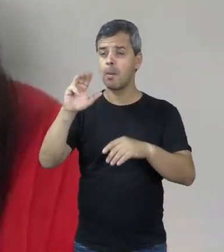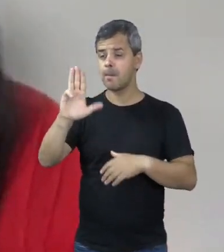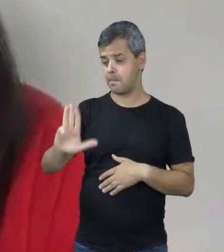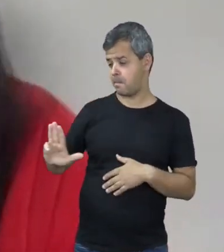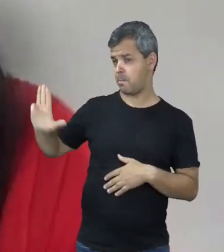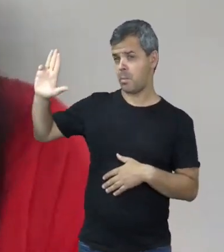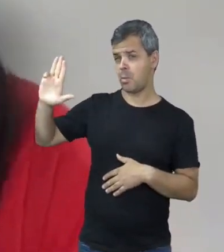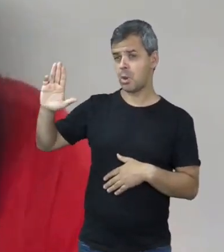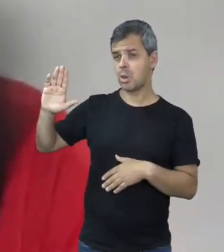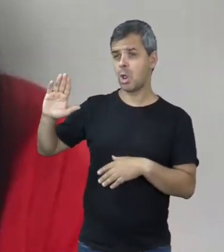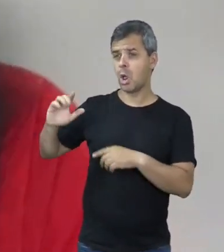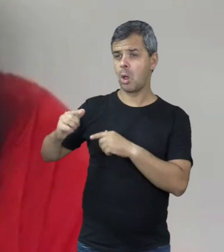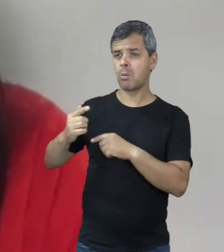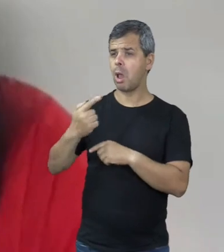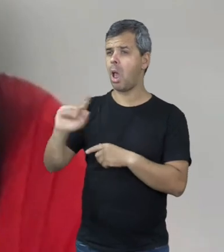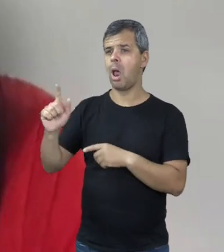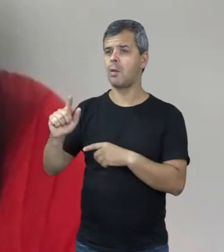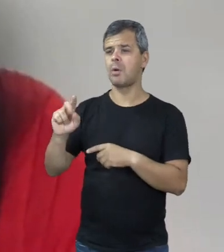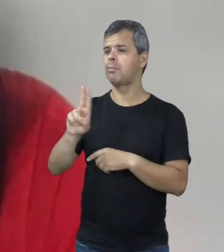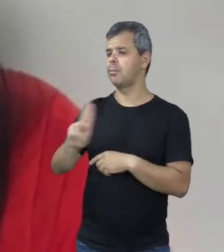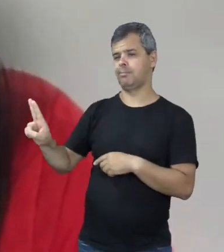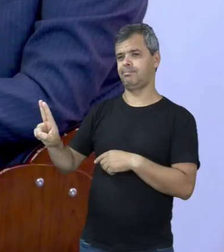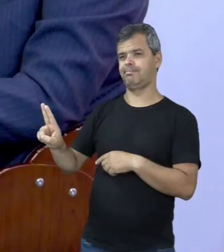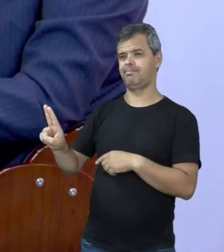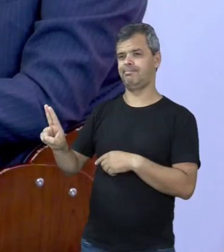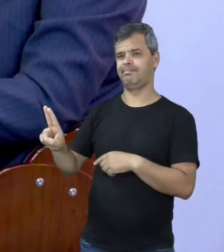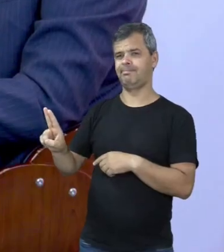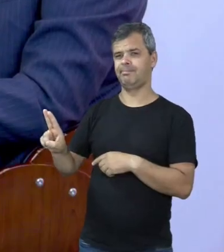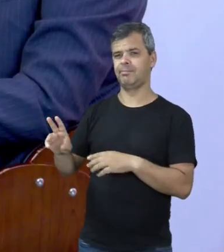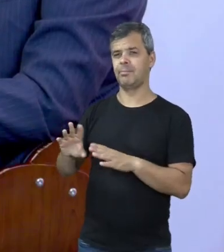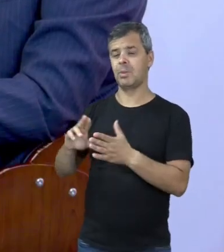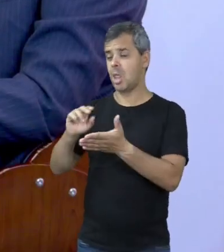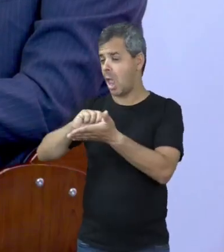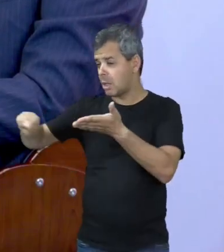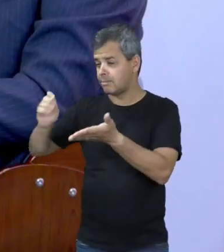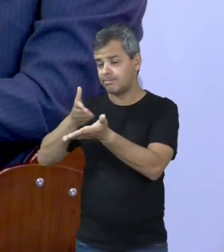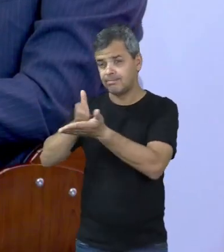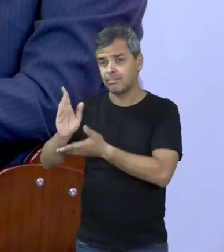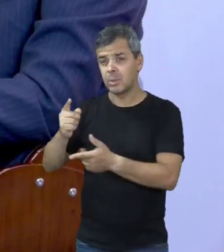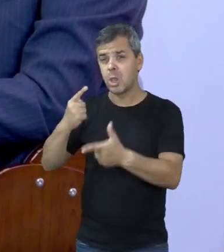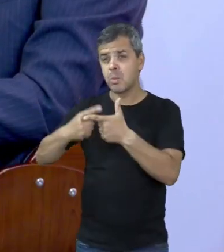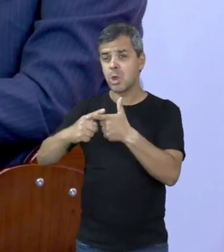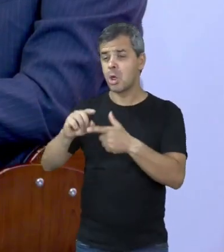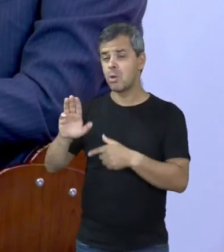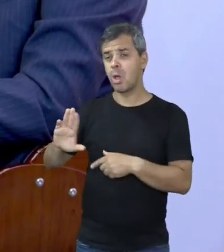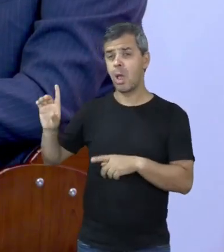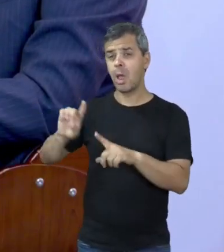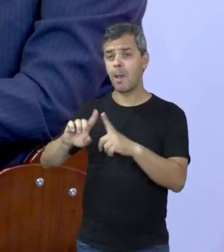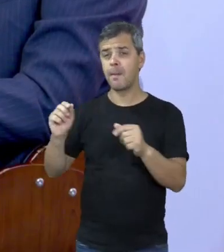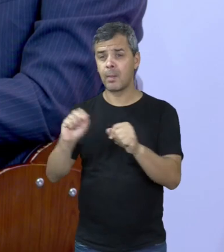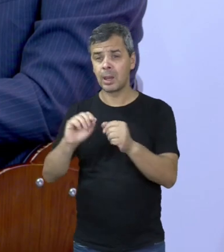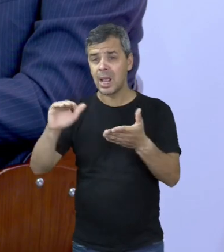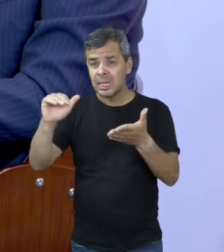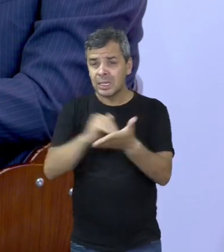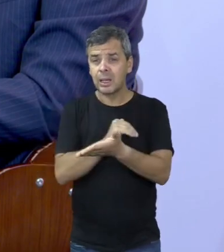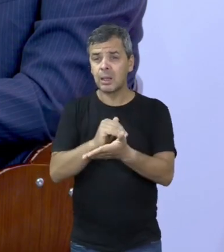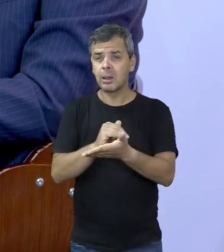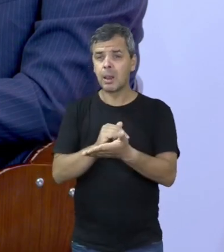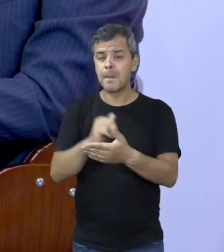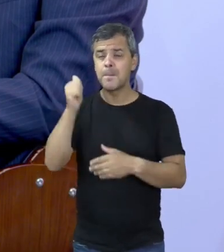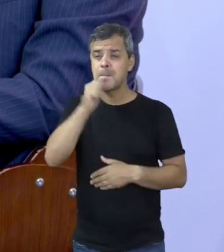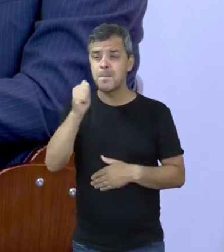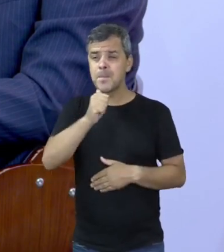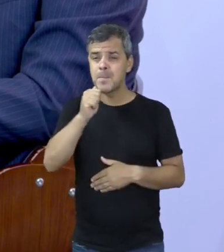presidente da última gestão ela não foi nomeada. Sim. Mas eu digo que ela não foi nomeada pelo último presidente, mas ela foi nomeada secretária, a primeira